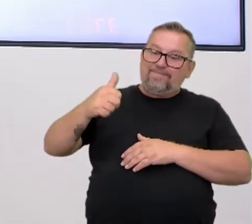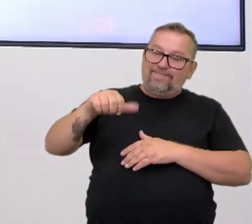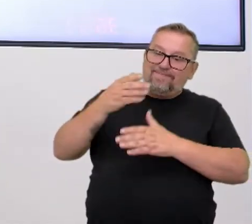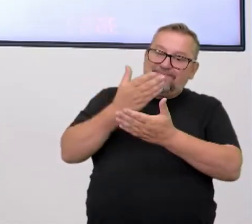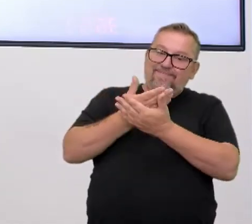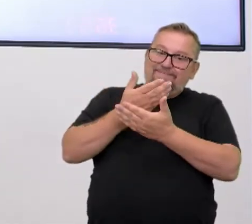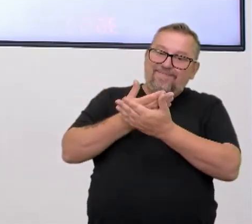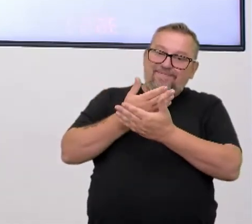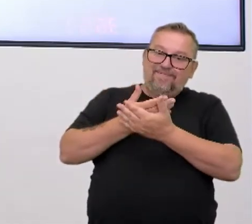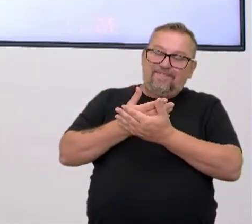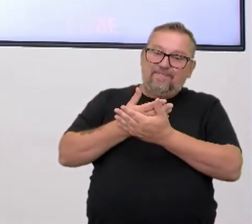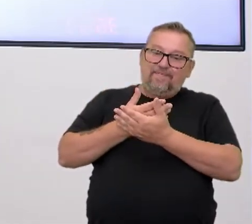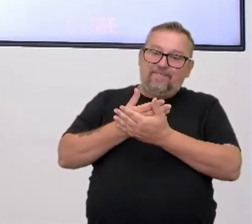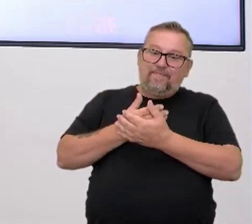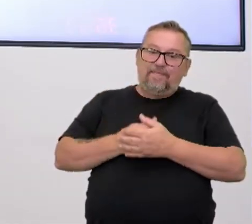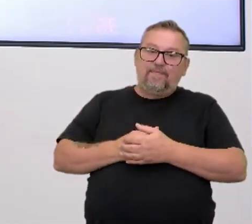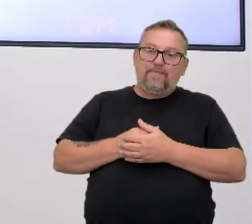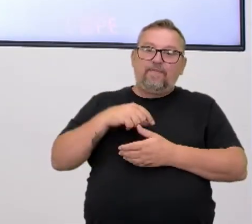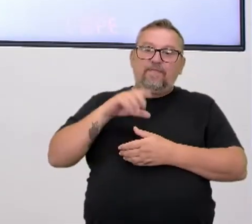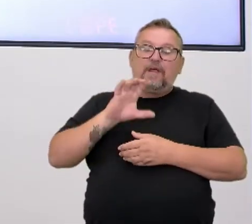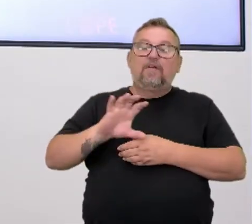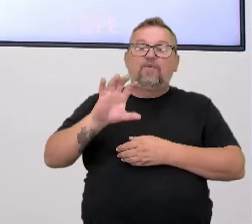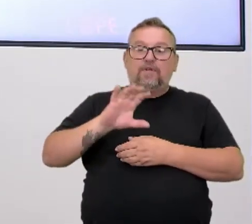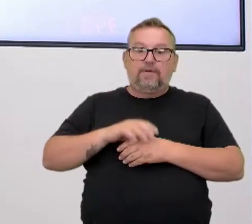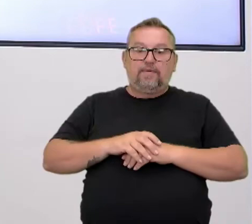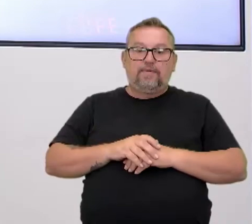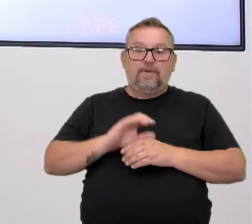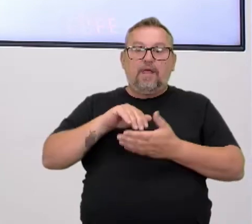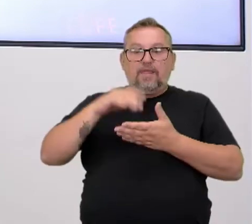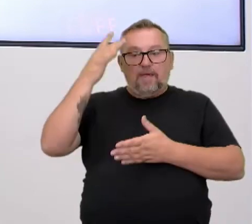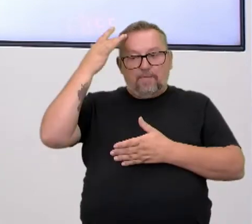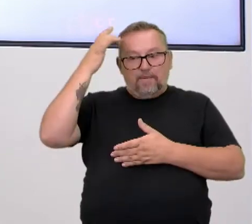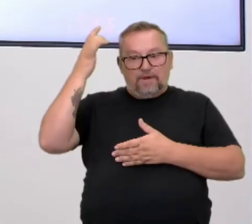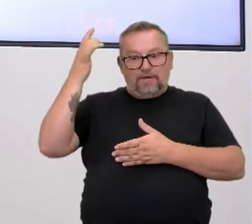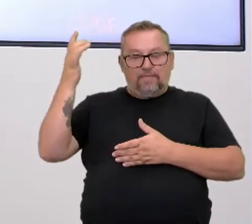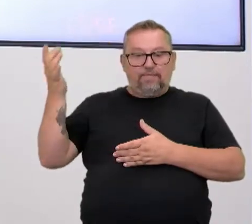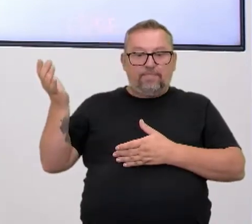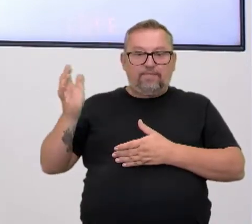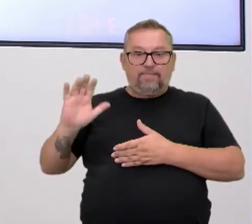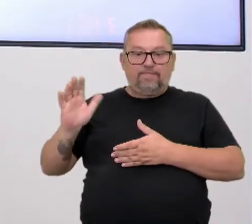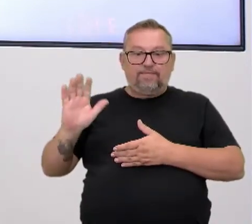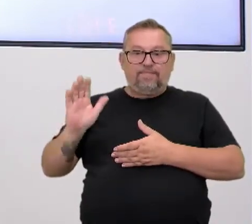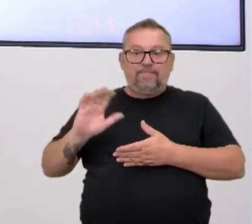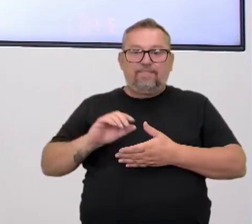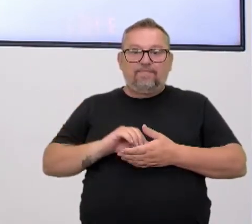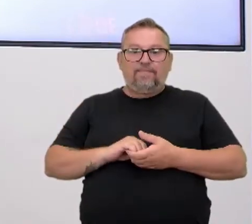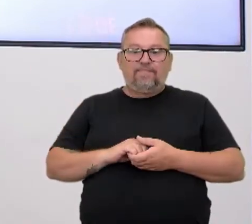avaliarem a minha aula. E é isso aí, gente. Até amanhã. Até a próxima aula, né?